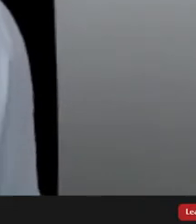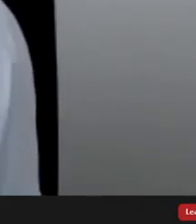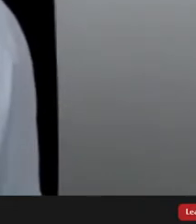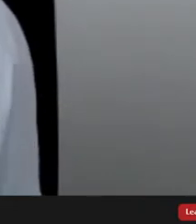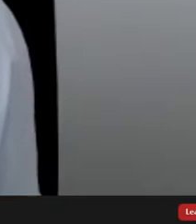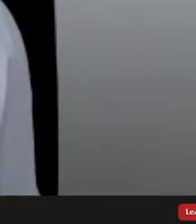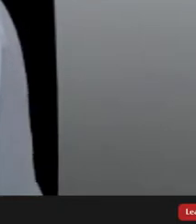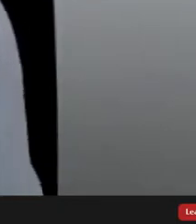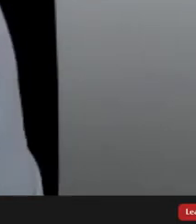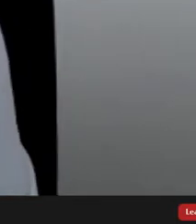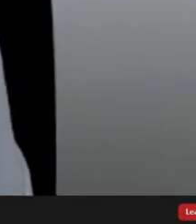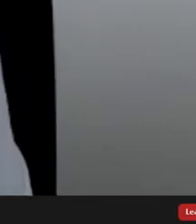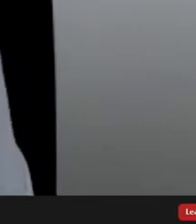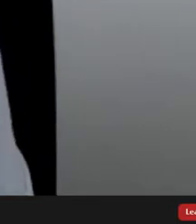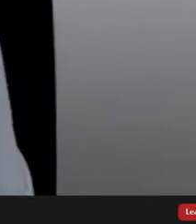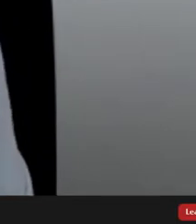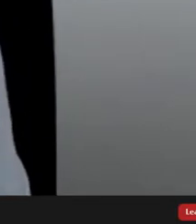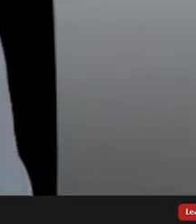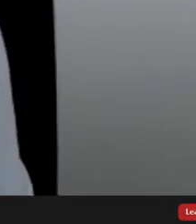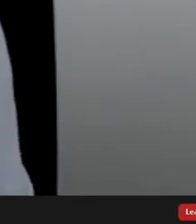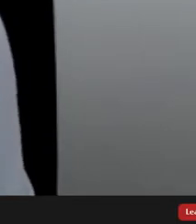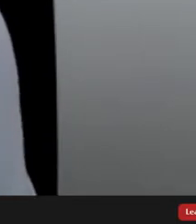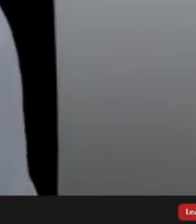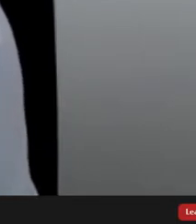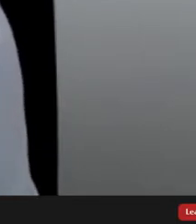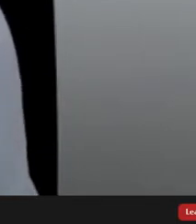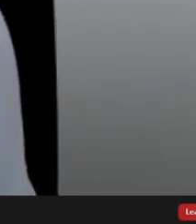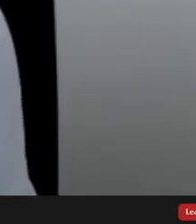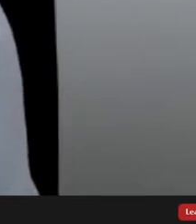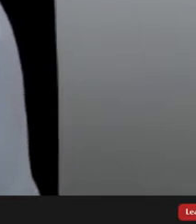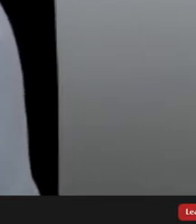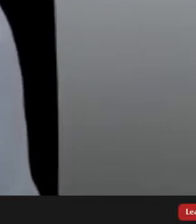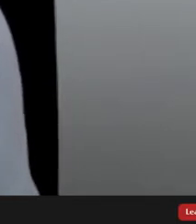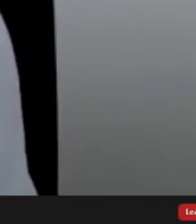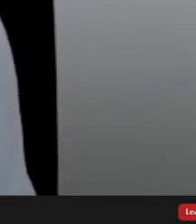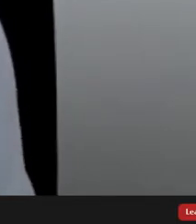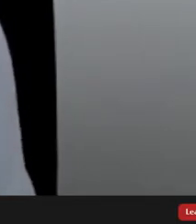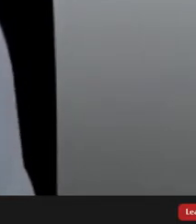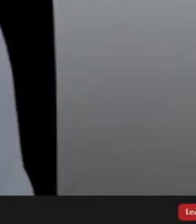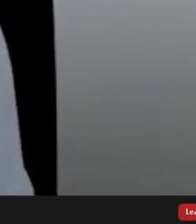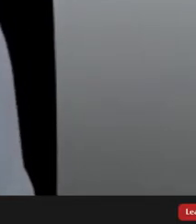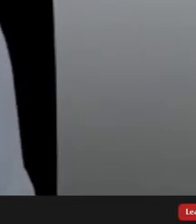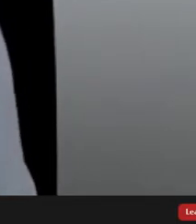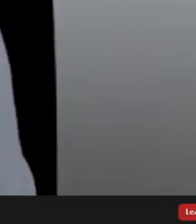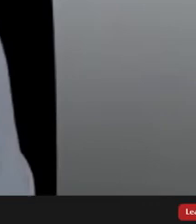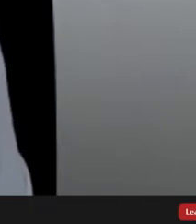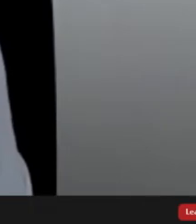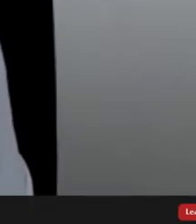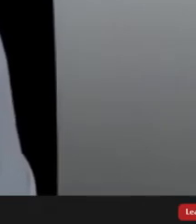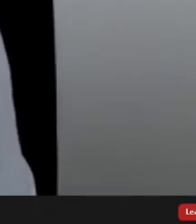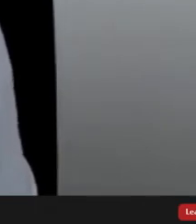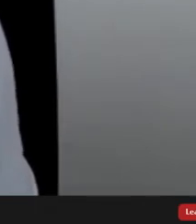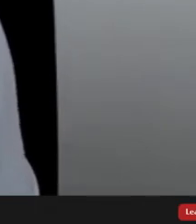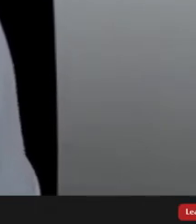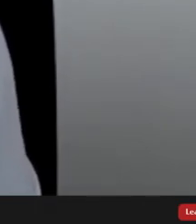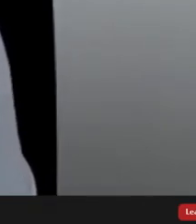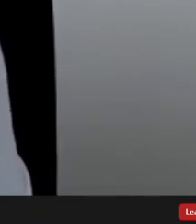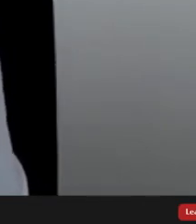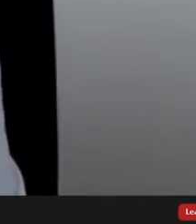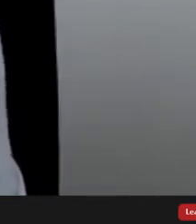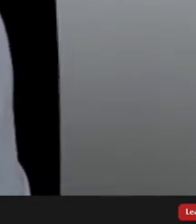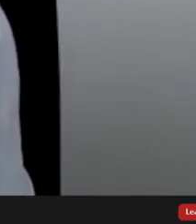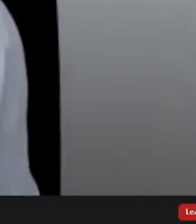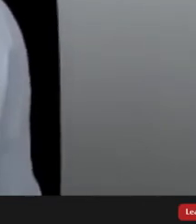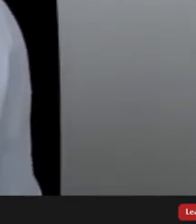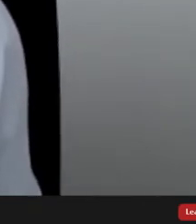Estado do Rio de Janeiro, e nós temos uma legislação, que é a Lei de Responsabilidade Educacional, que impõe, né,